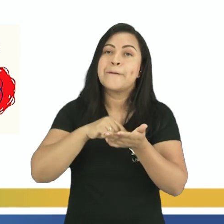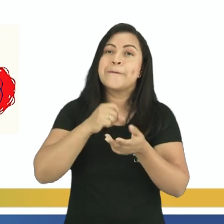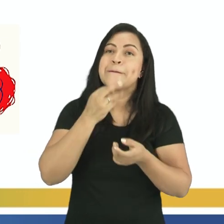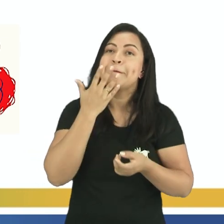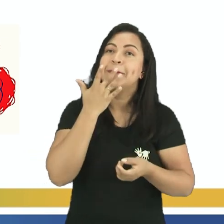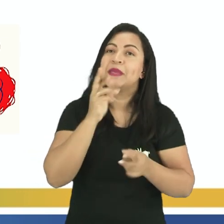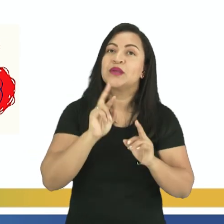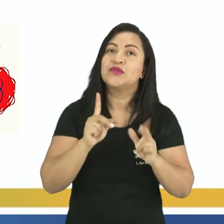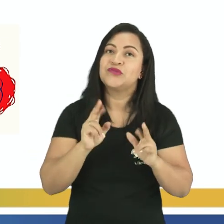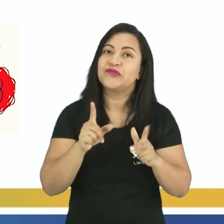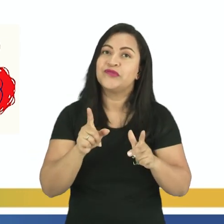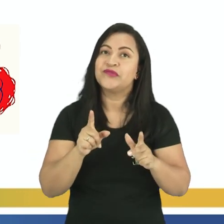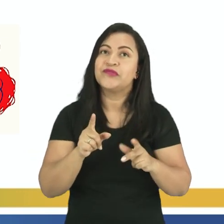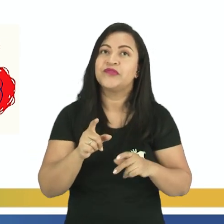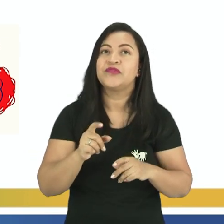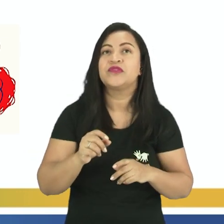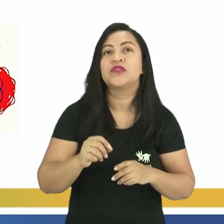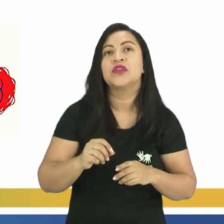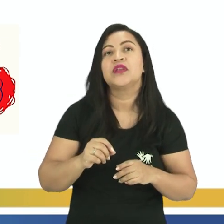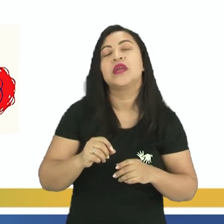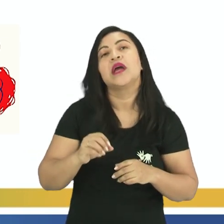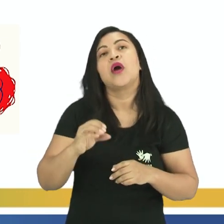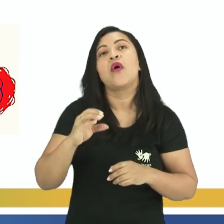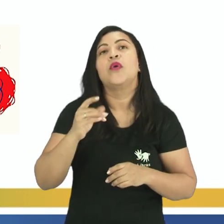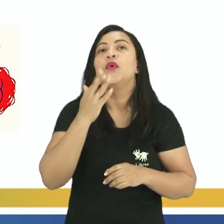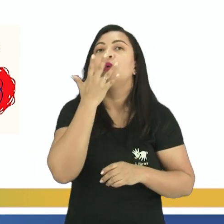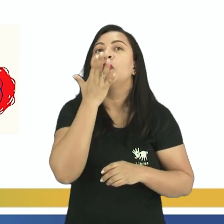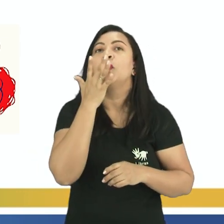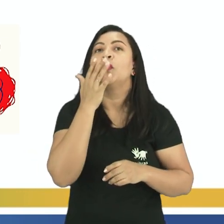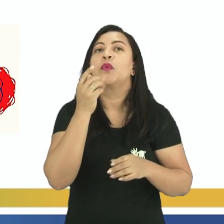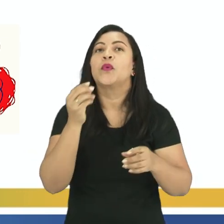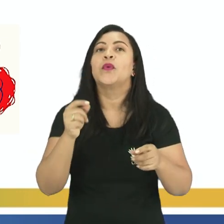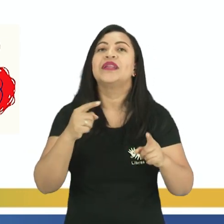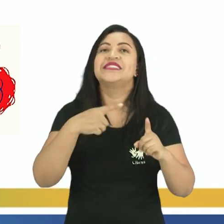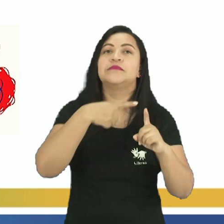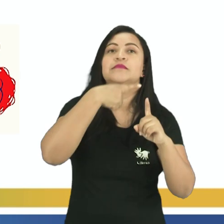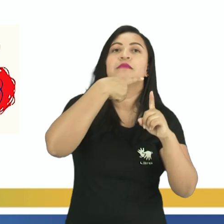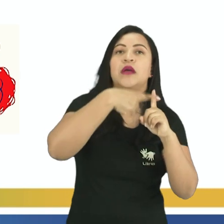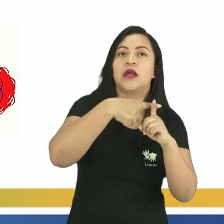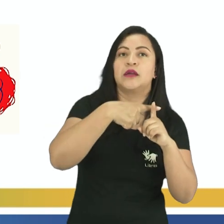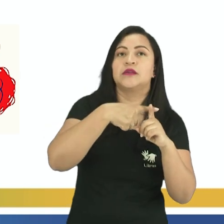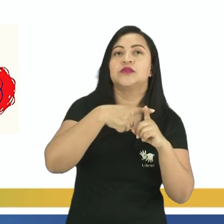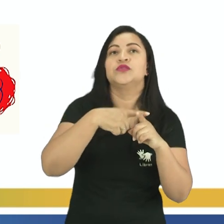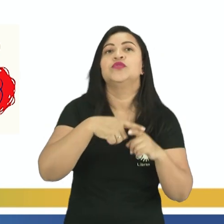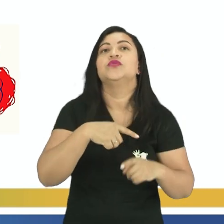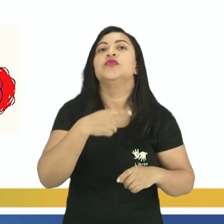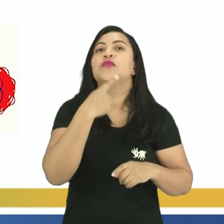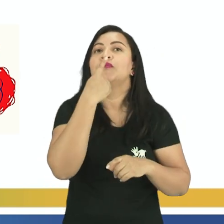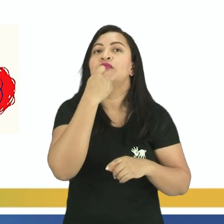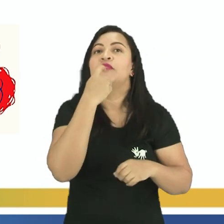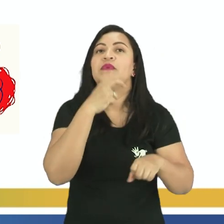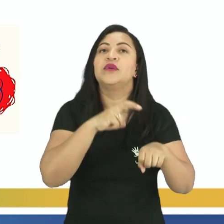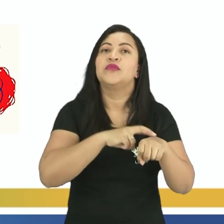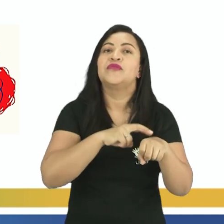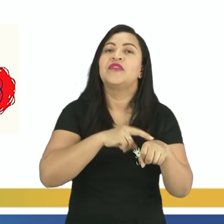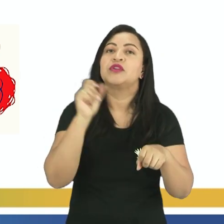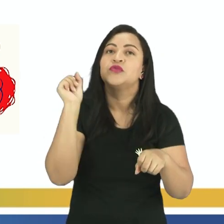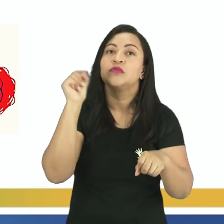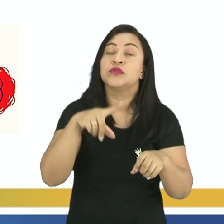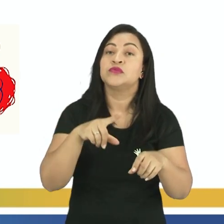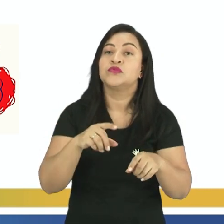Na primeira imagem, onde está escrito cores aditivas, nós temos o vermelho, o verde e o azul, que